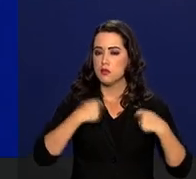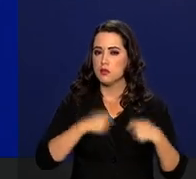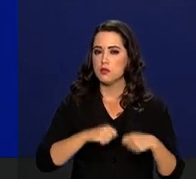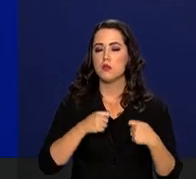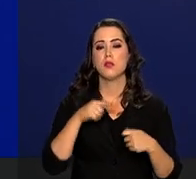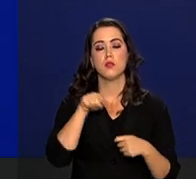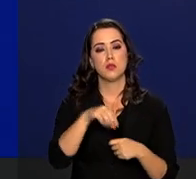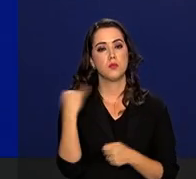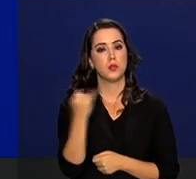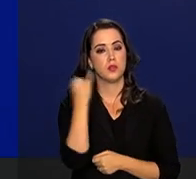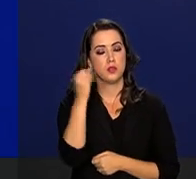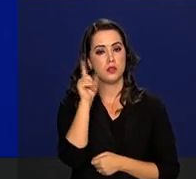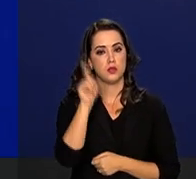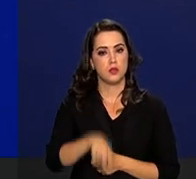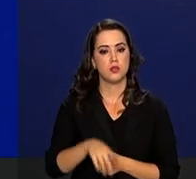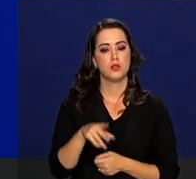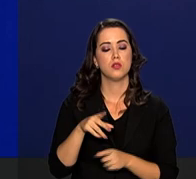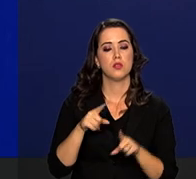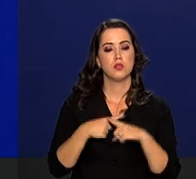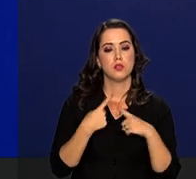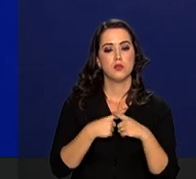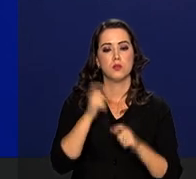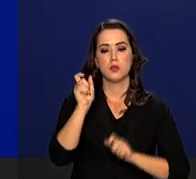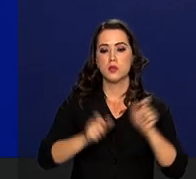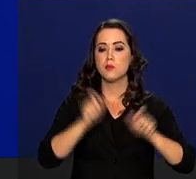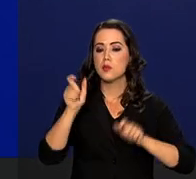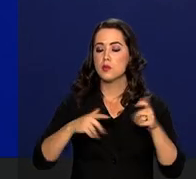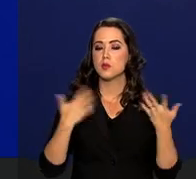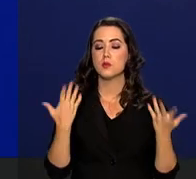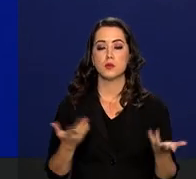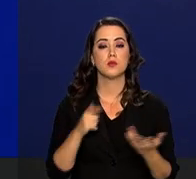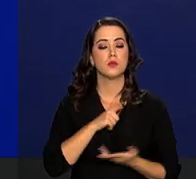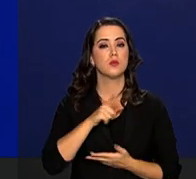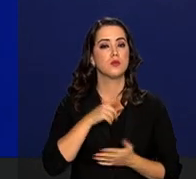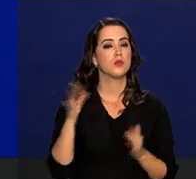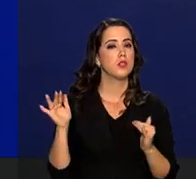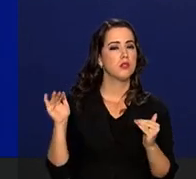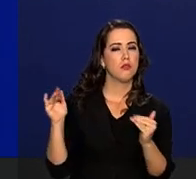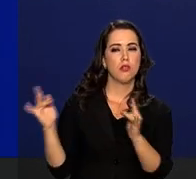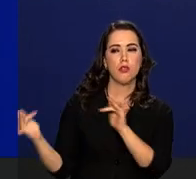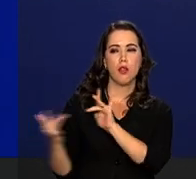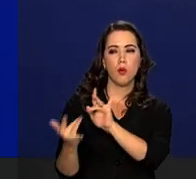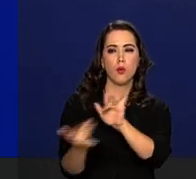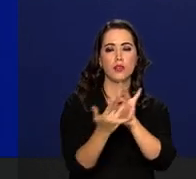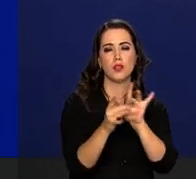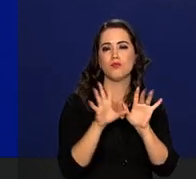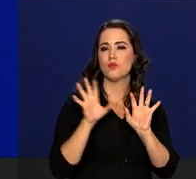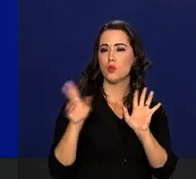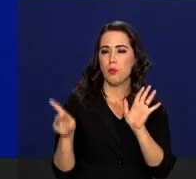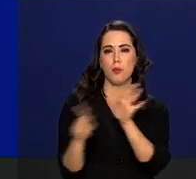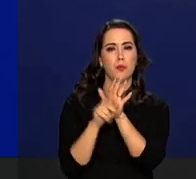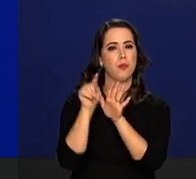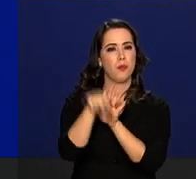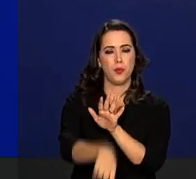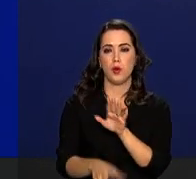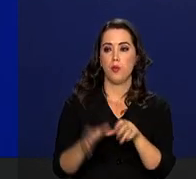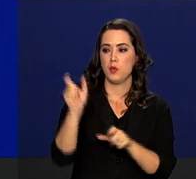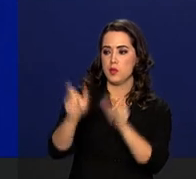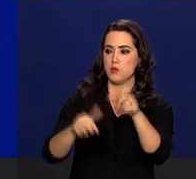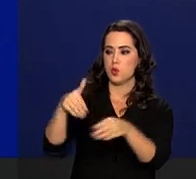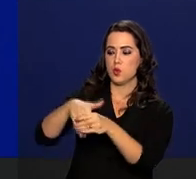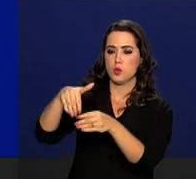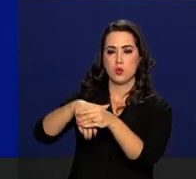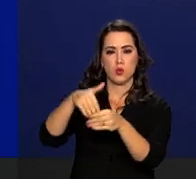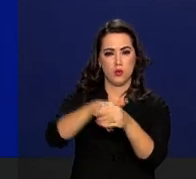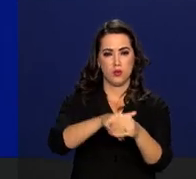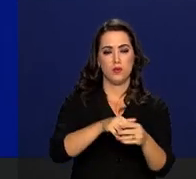merece, porque são aqueles que têm um contato direto com o eleitorado, são aqueles que têm um contato